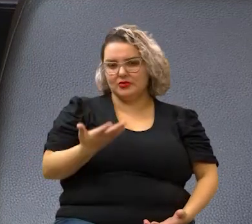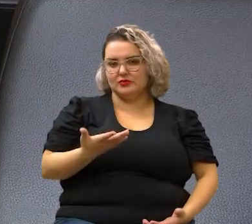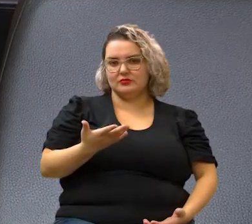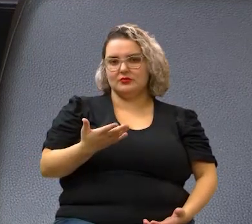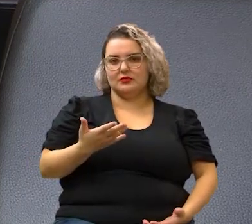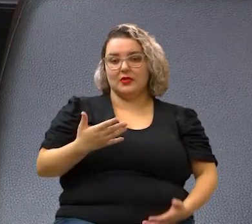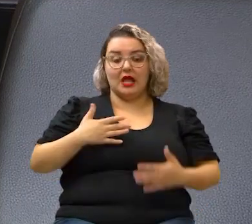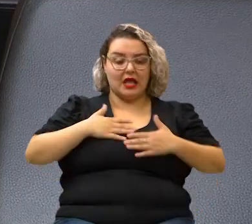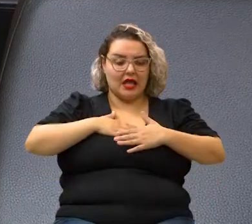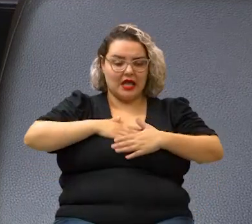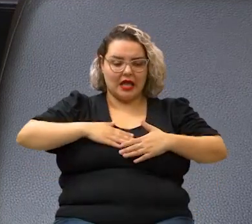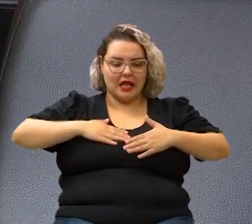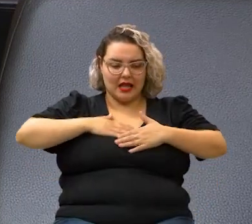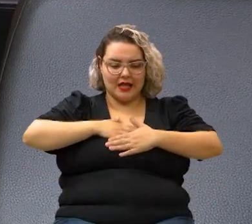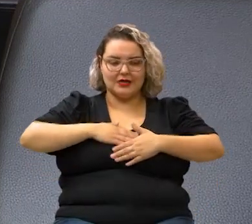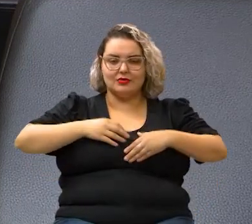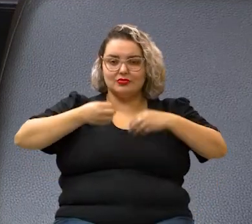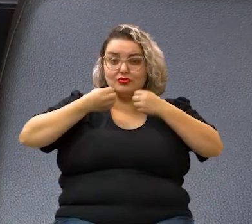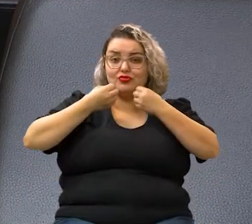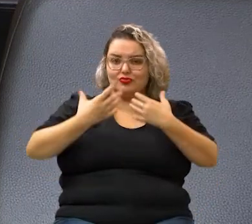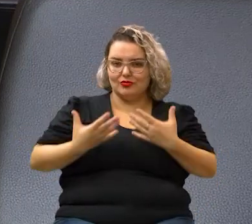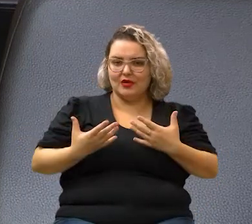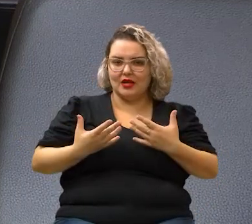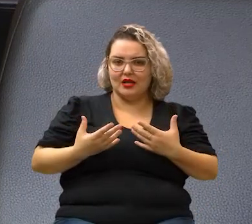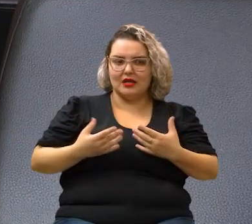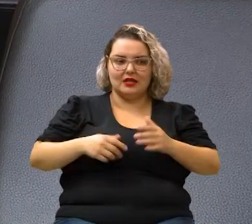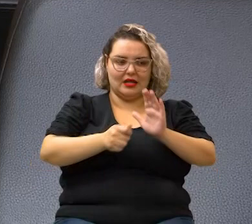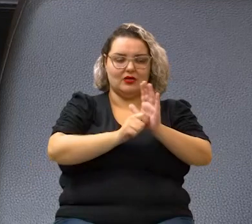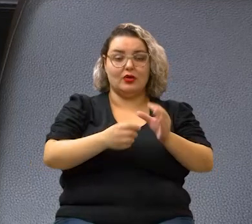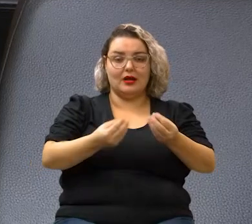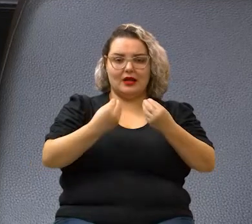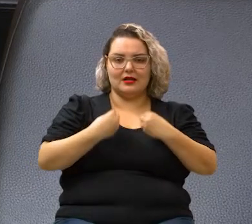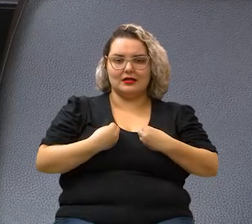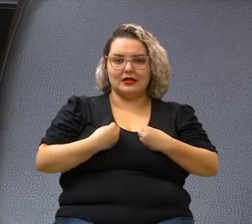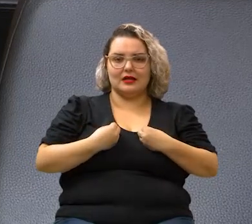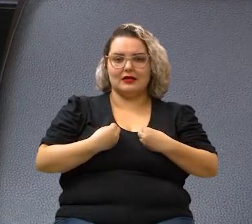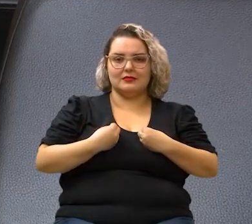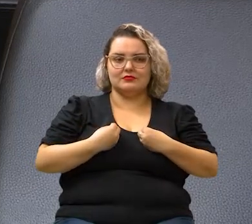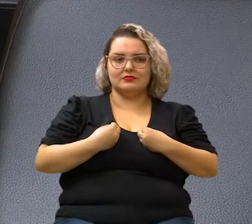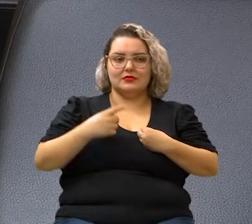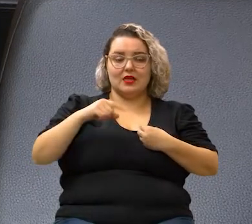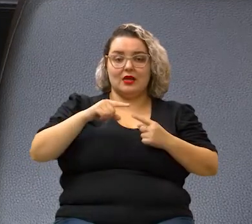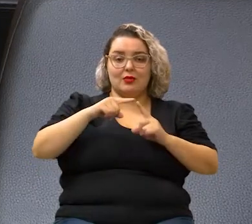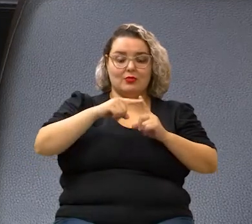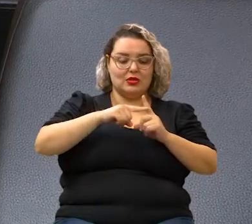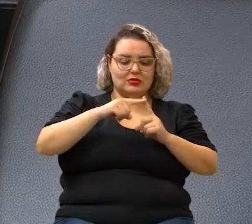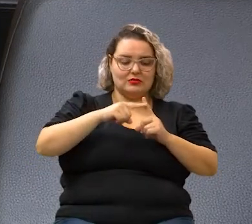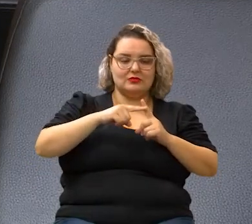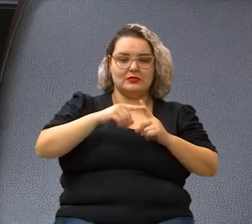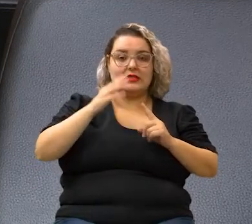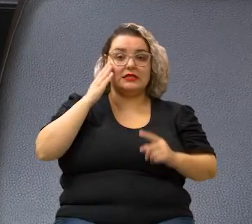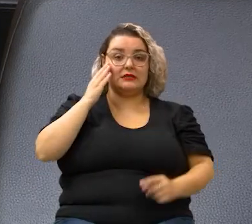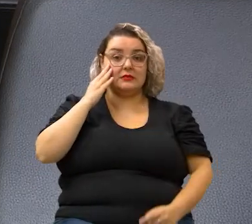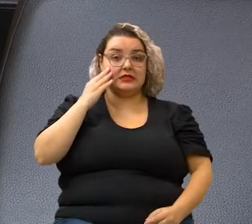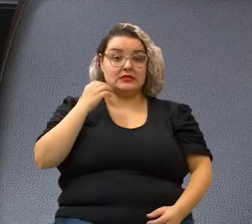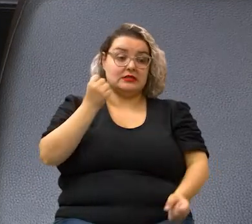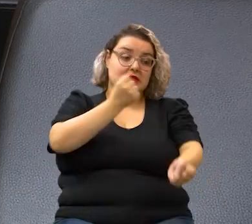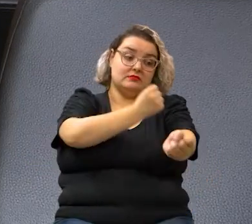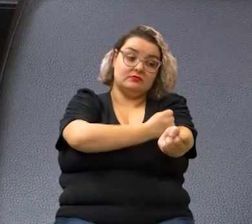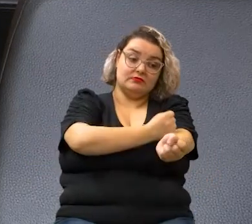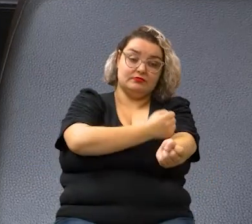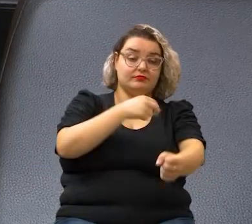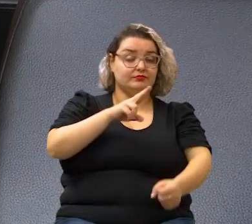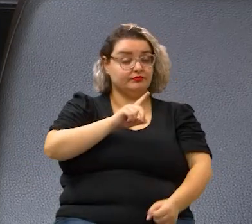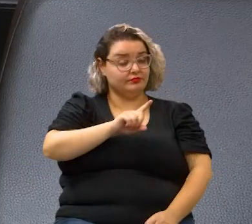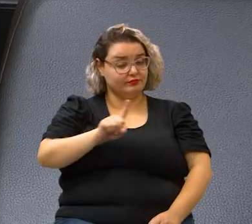rápido. Então aquele prazer, aquela sensação de bem-estar que a droga proporciona, ela é o medidor para saber se ela vicia ou